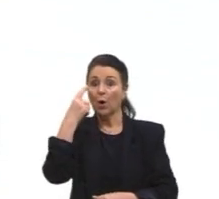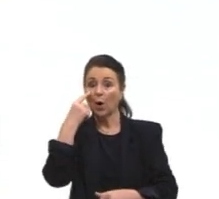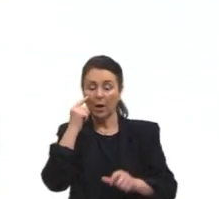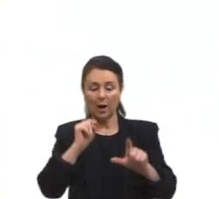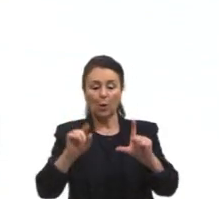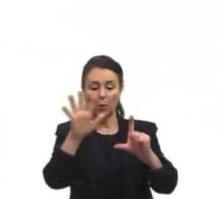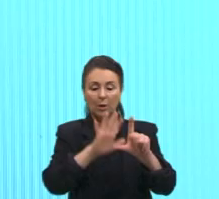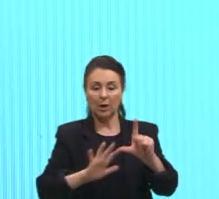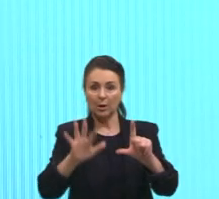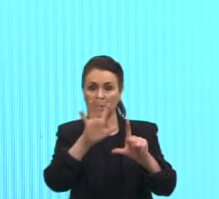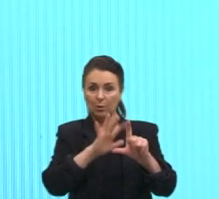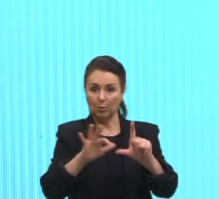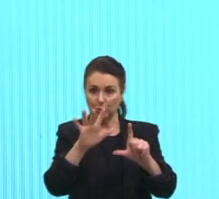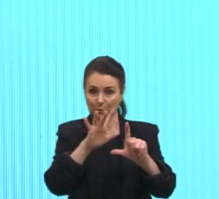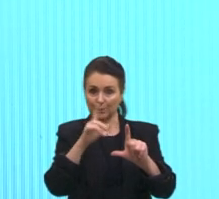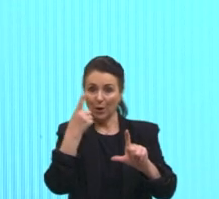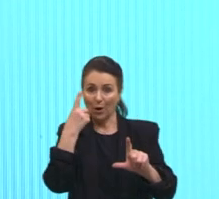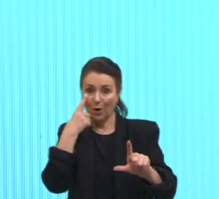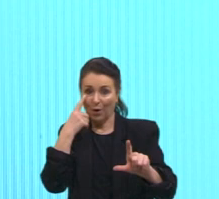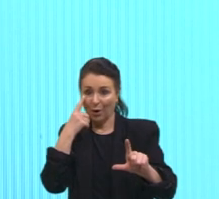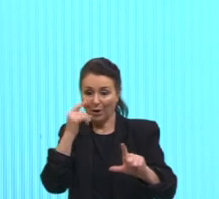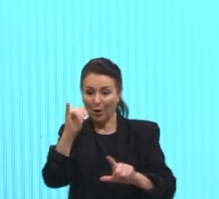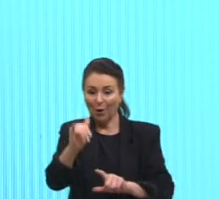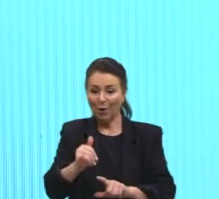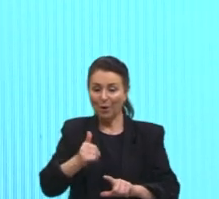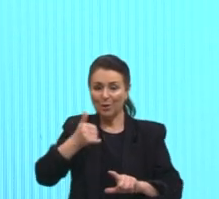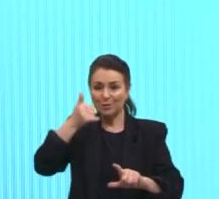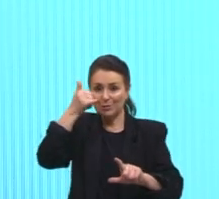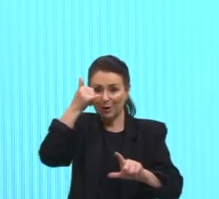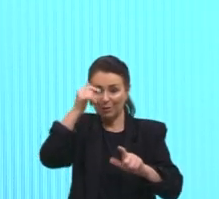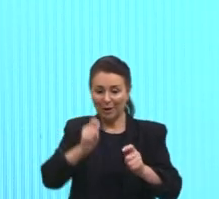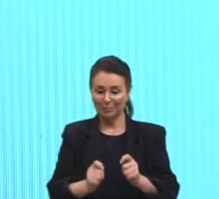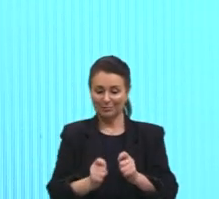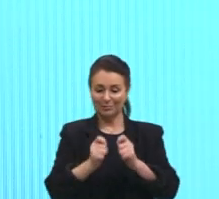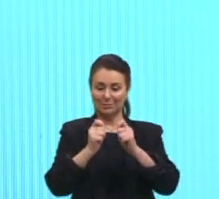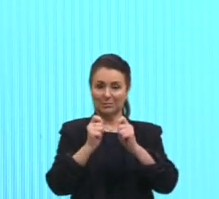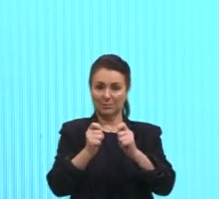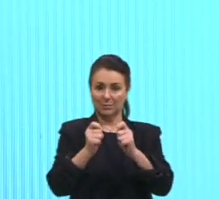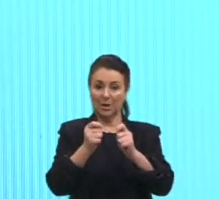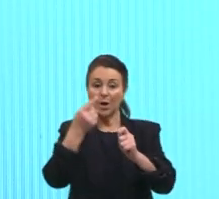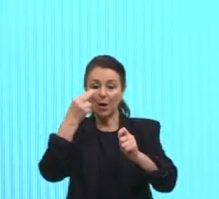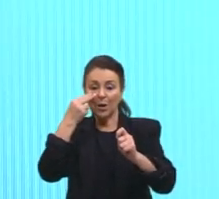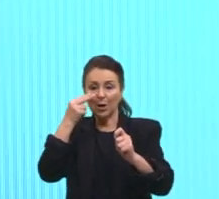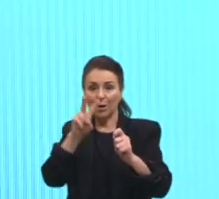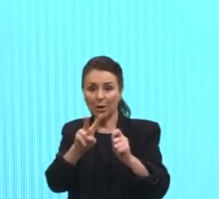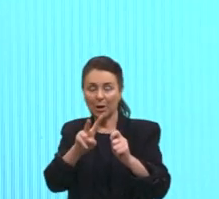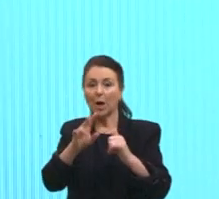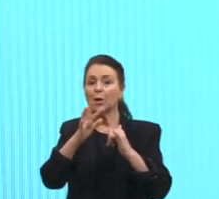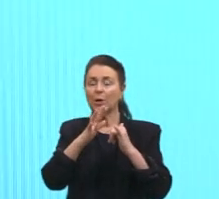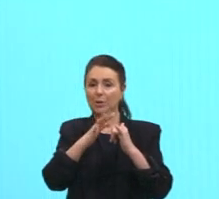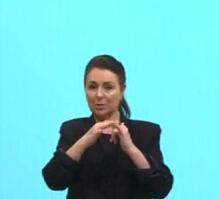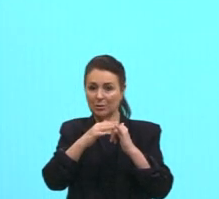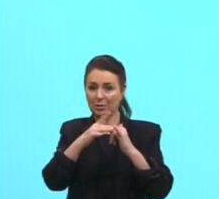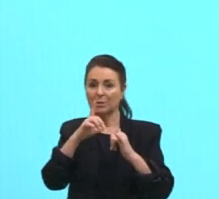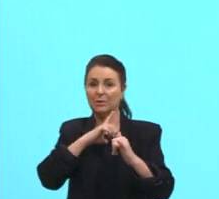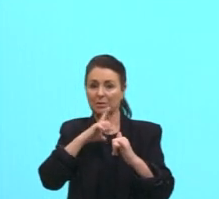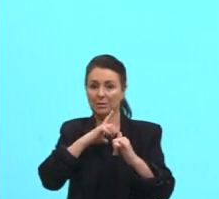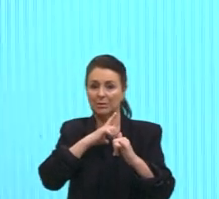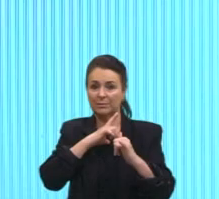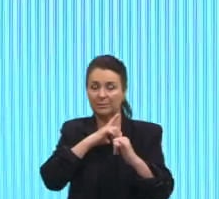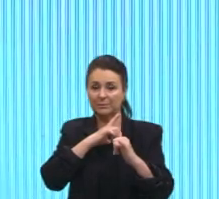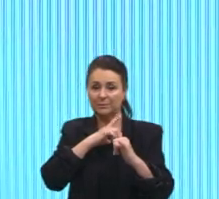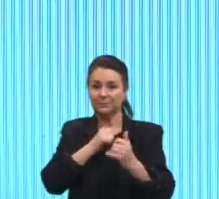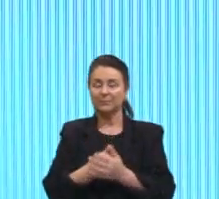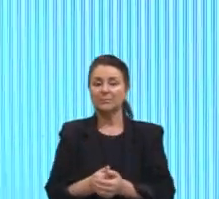tá aponta e a tua teu celular né se tu tiver no YouTube mas agora na